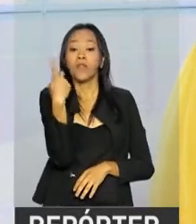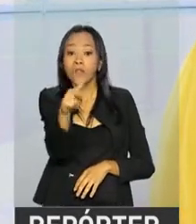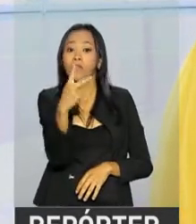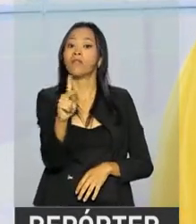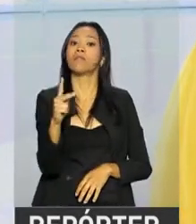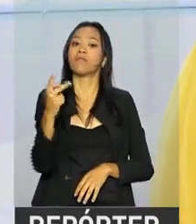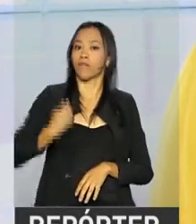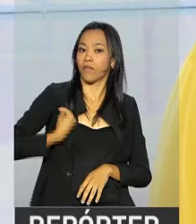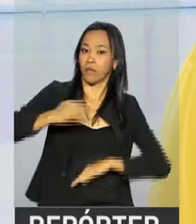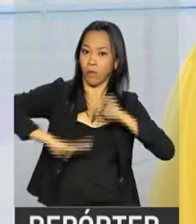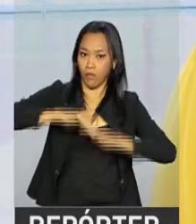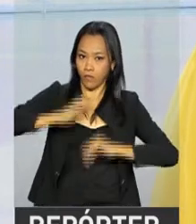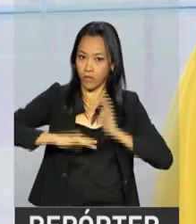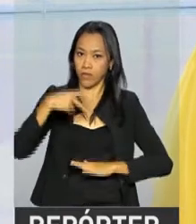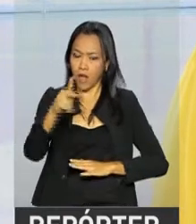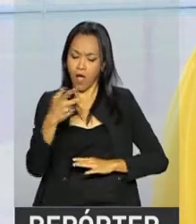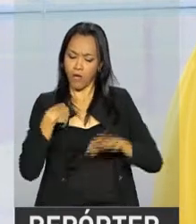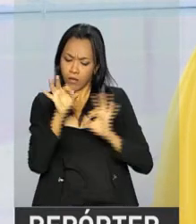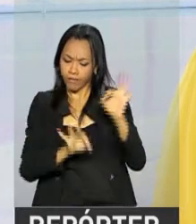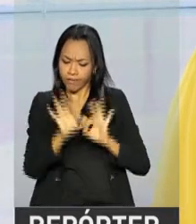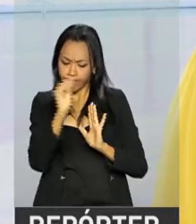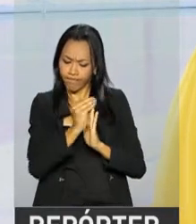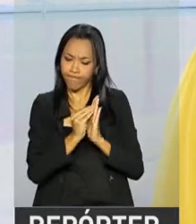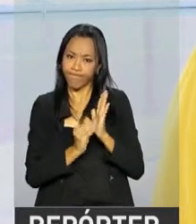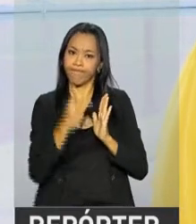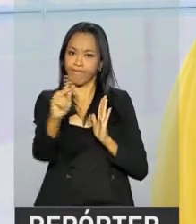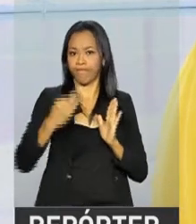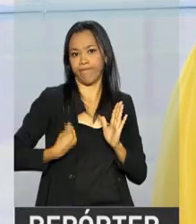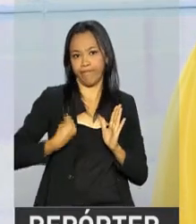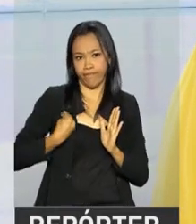dentro do planejamento desse ano, para a gente conseguir